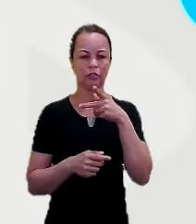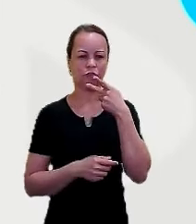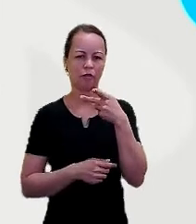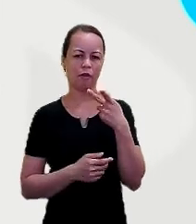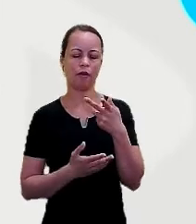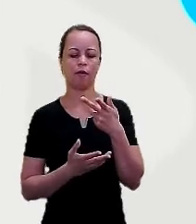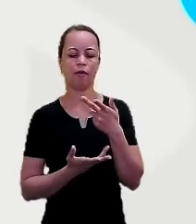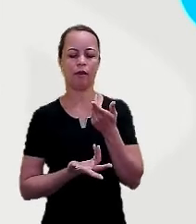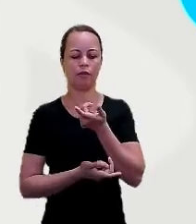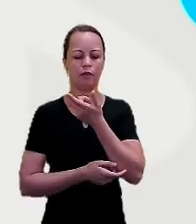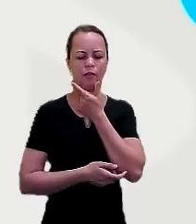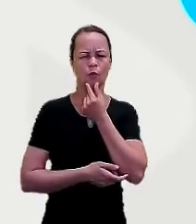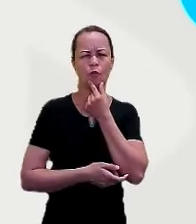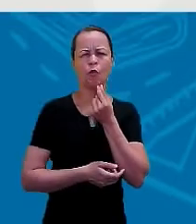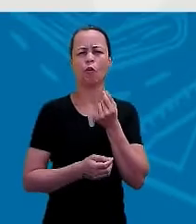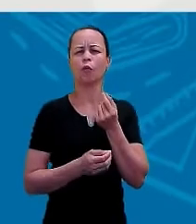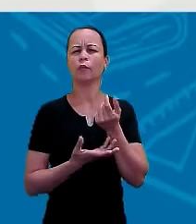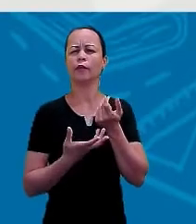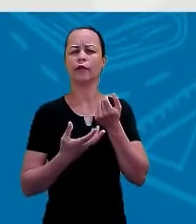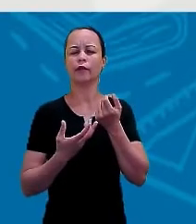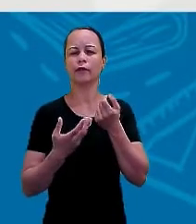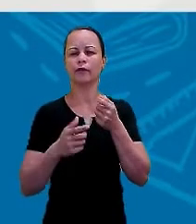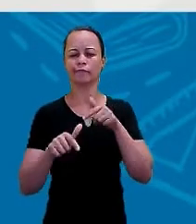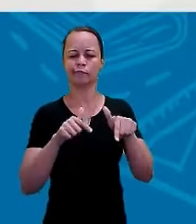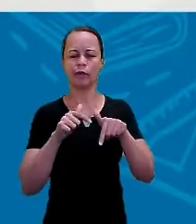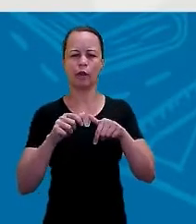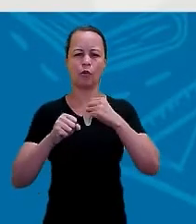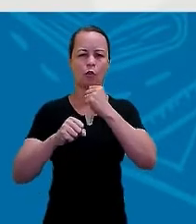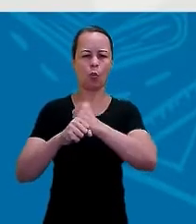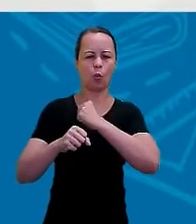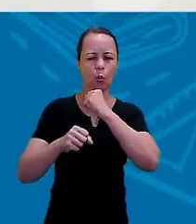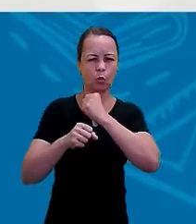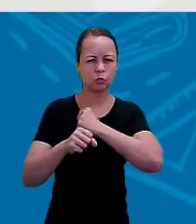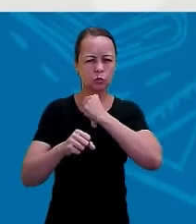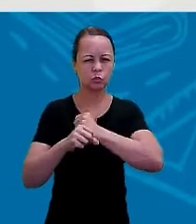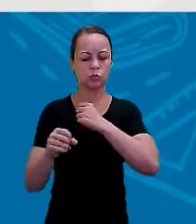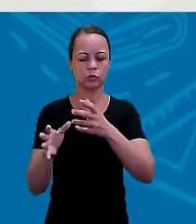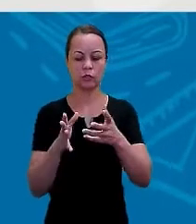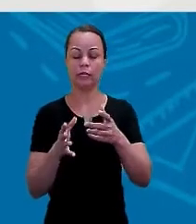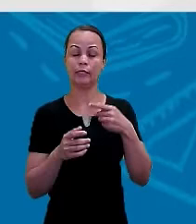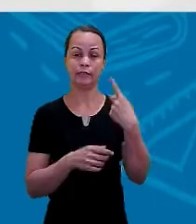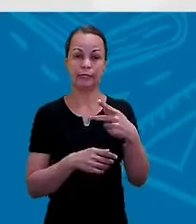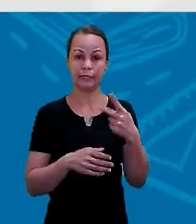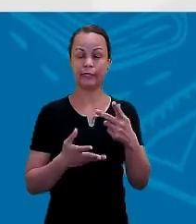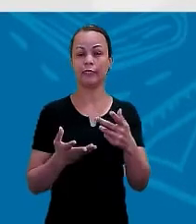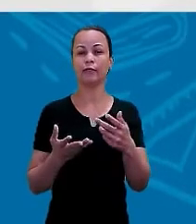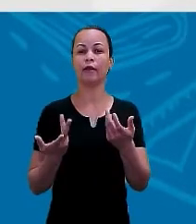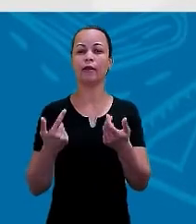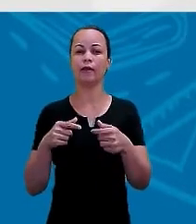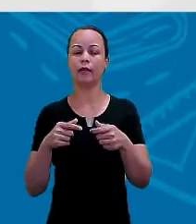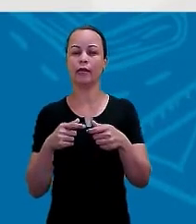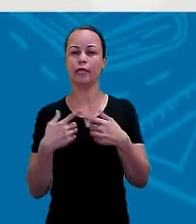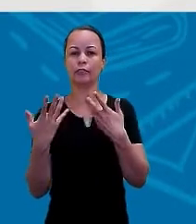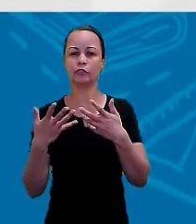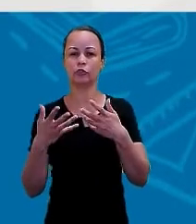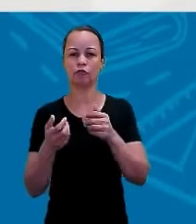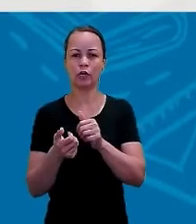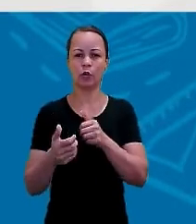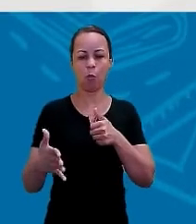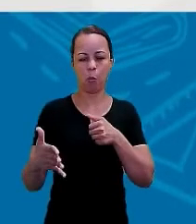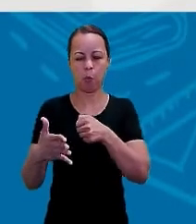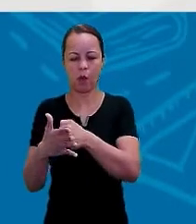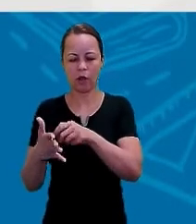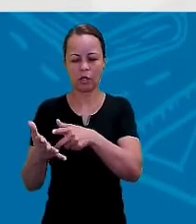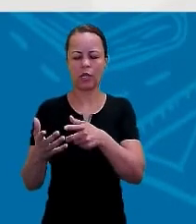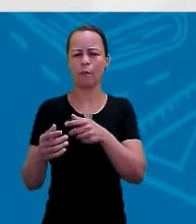né, um trabalhador da construção civil, né, que ele sofreu um acidente de trabalho, e ao sofrer um acidente de trabalho, um